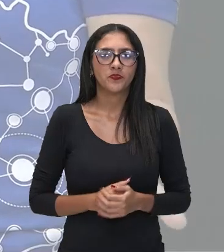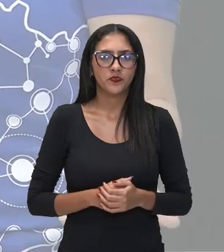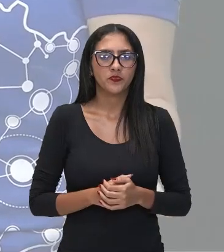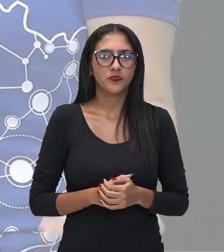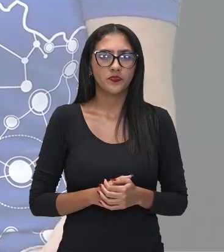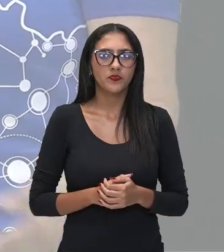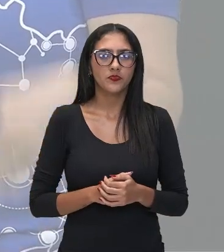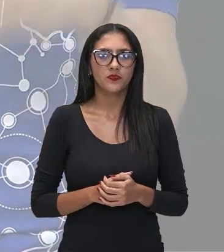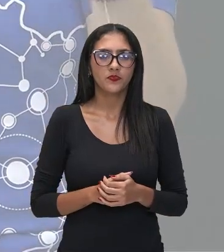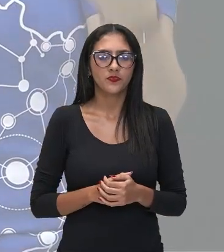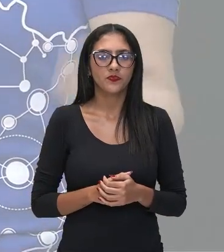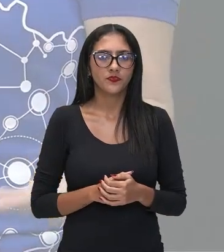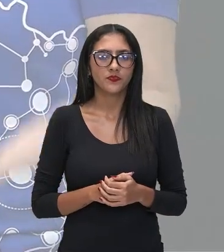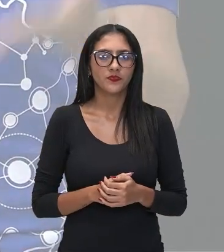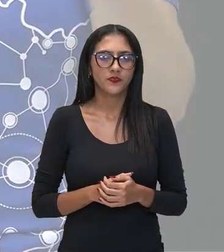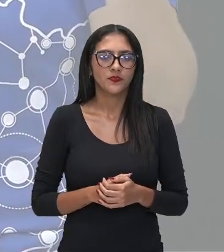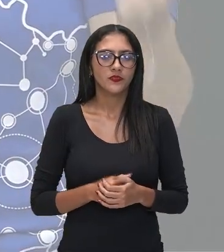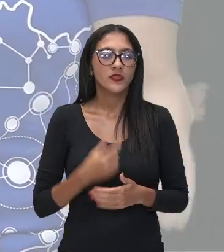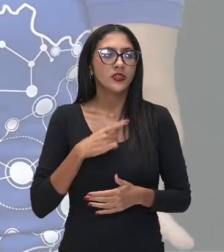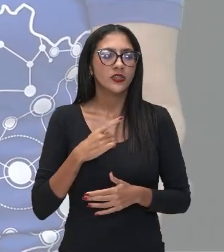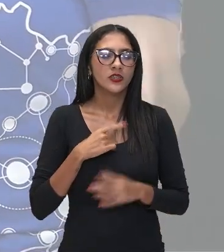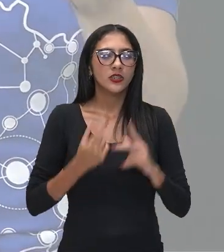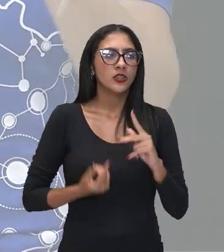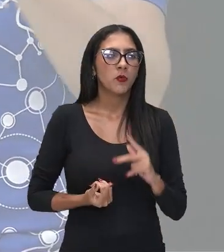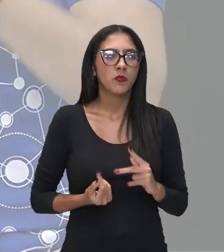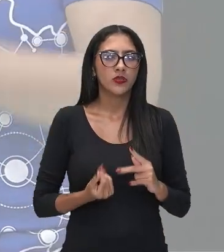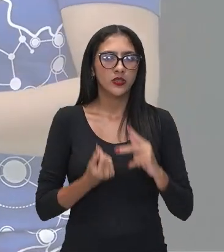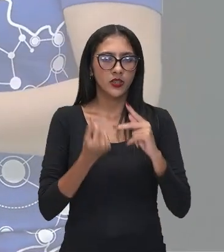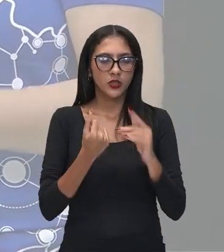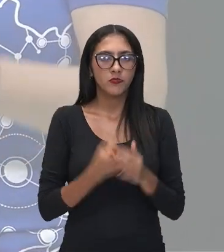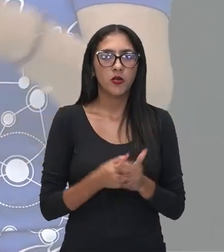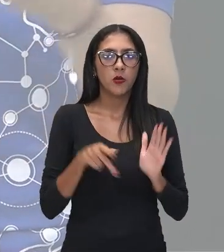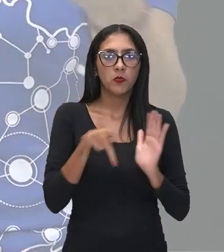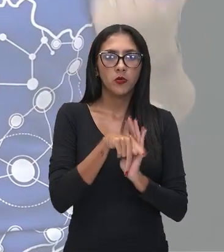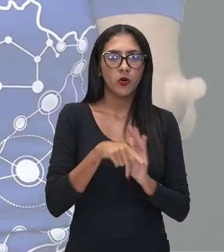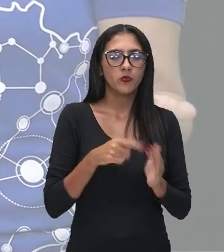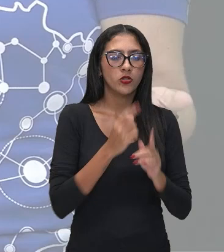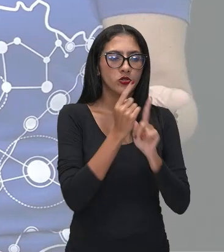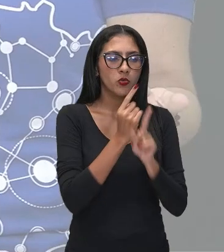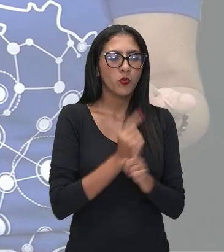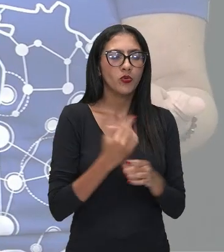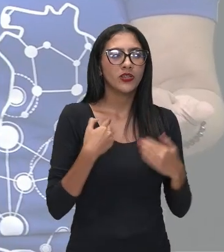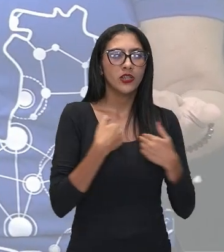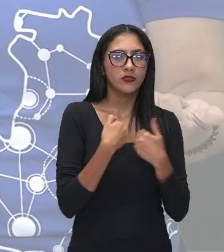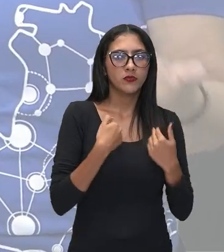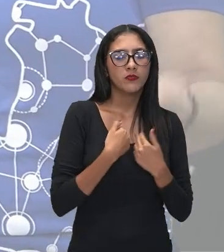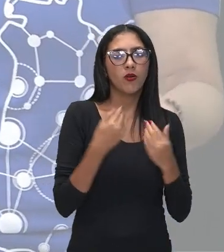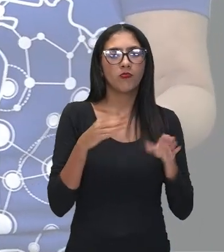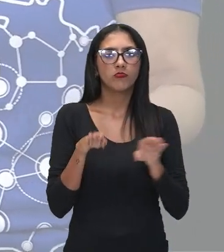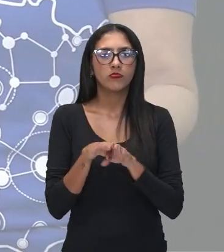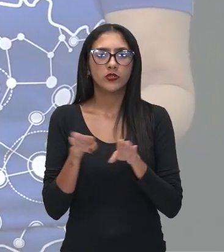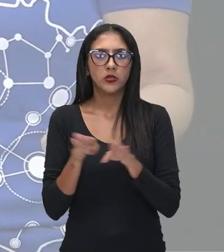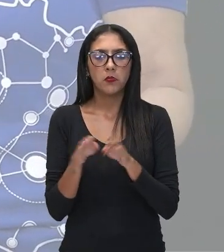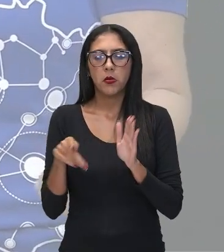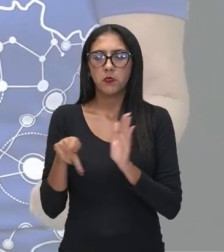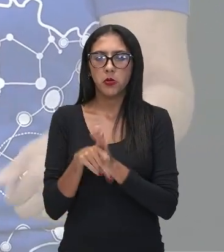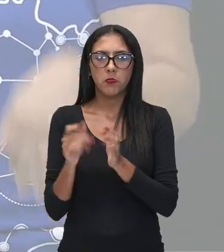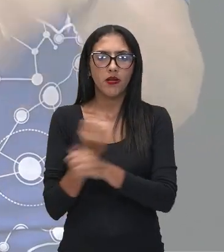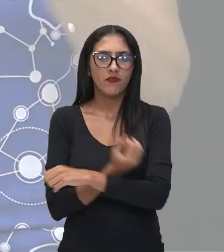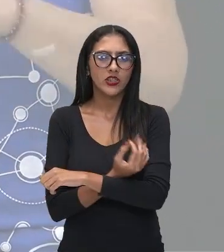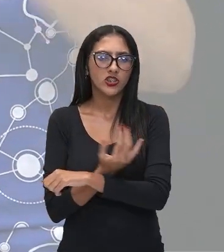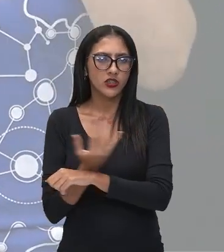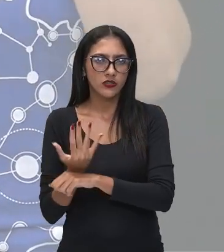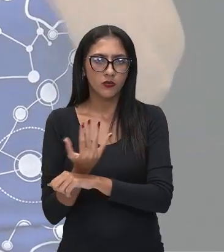podemos encontrar aqui as proteínas tanto de origem animal como de origem vegetal,